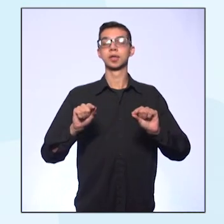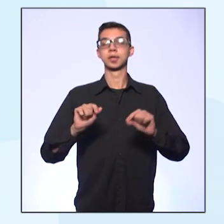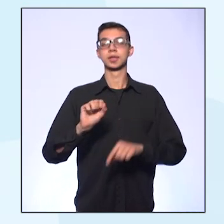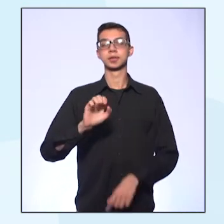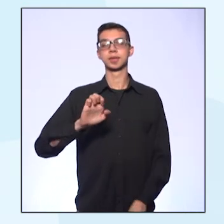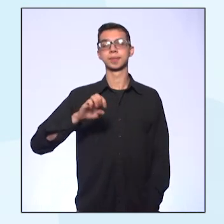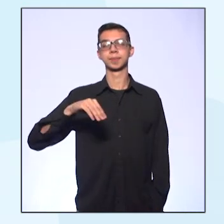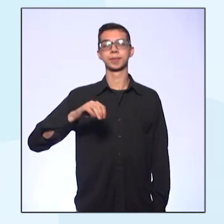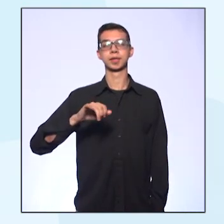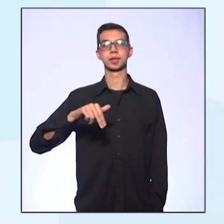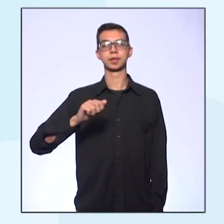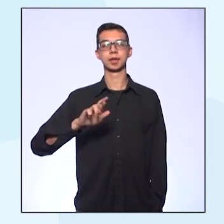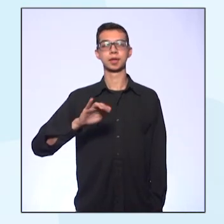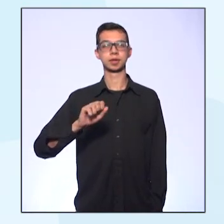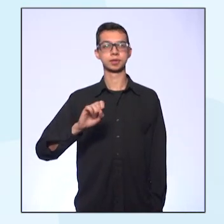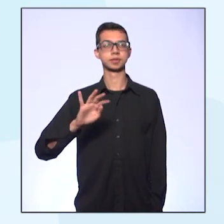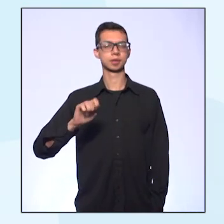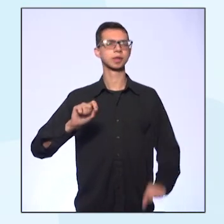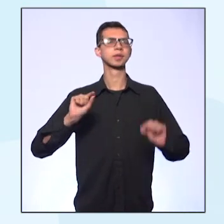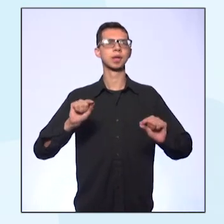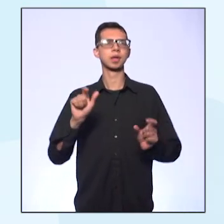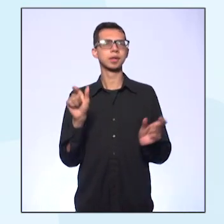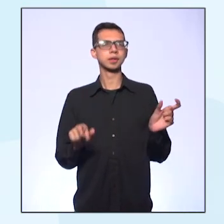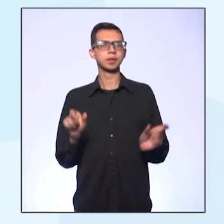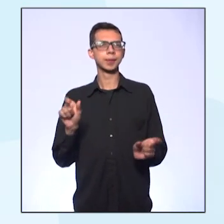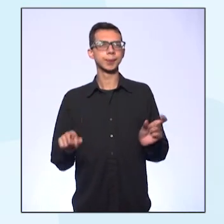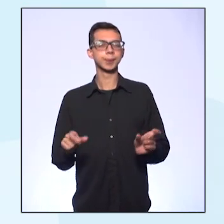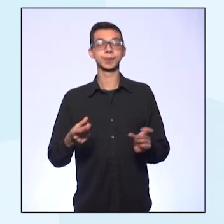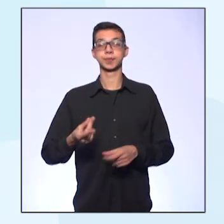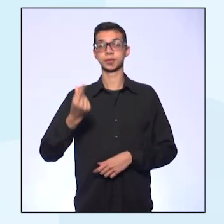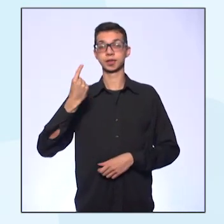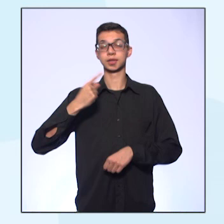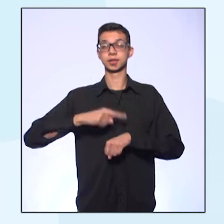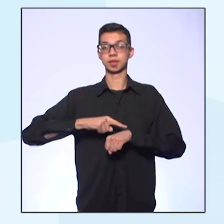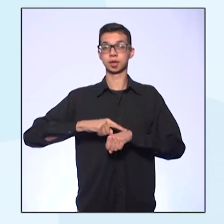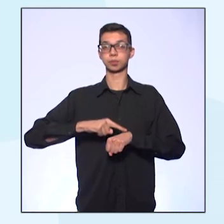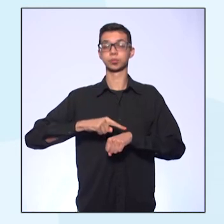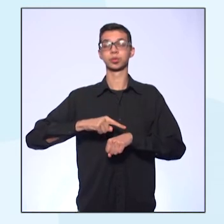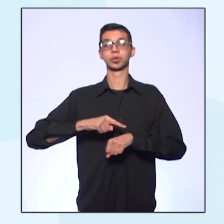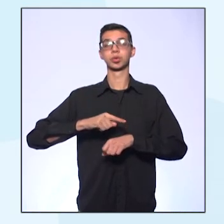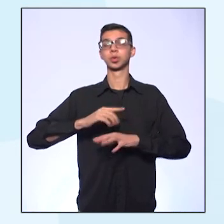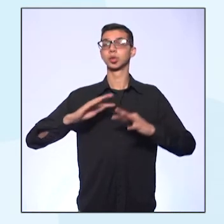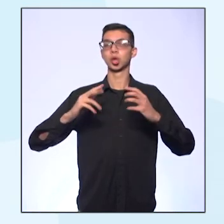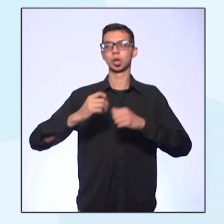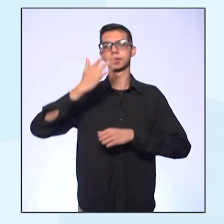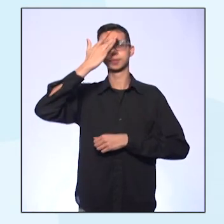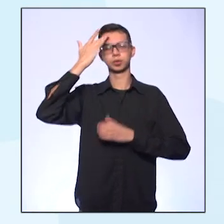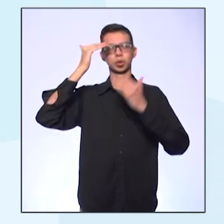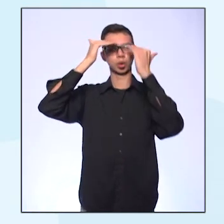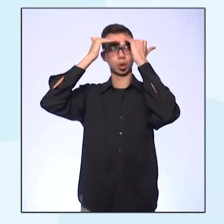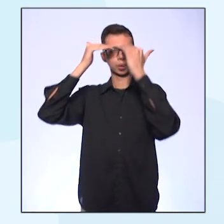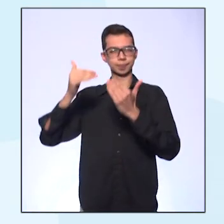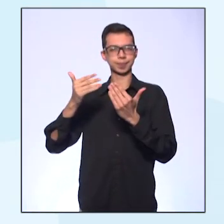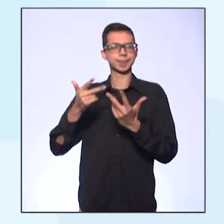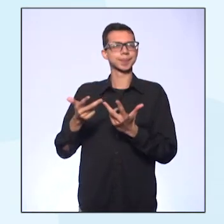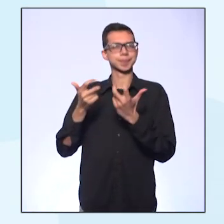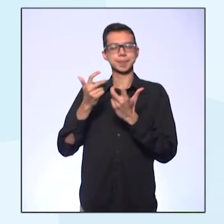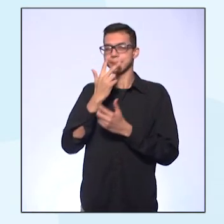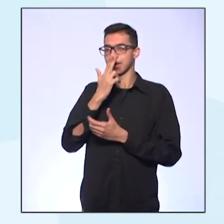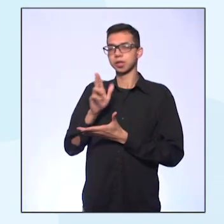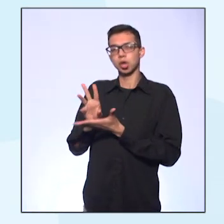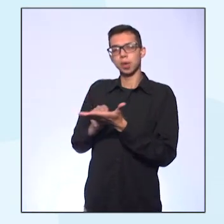Bernardo Guimarães. São personagens que, a seu tempo, serviam de modelo a ser seguido. Pergunta para você, nos dias de